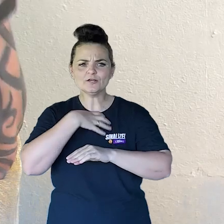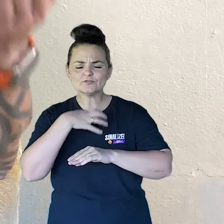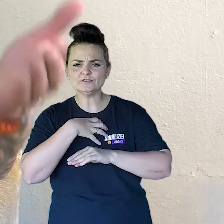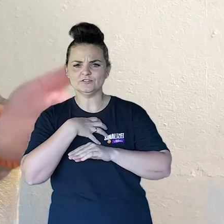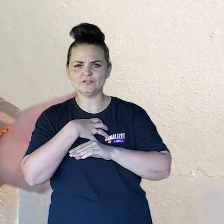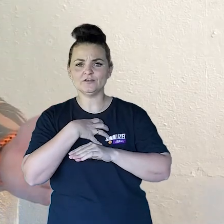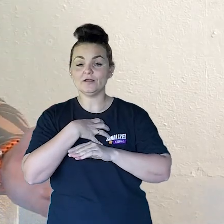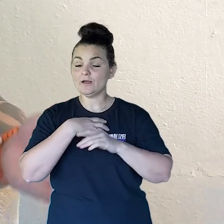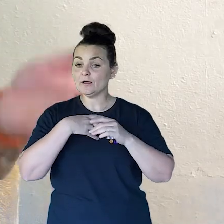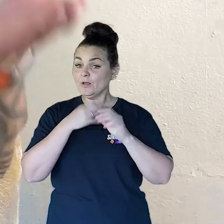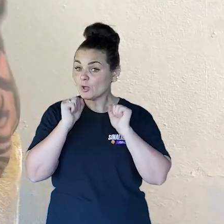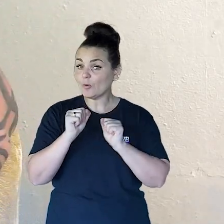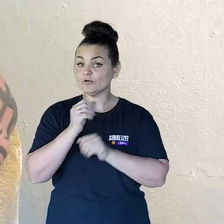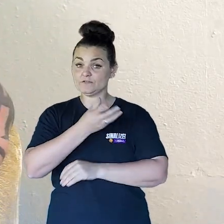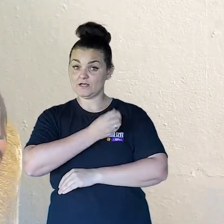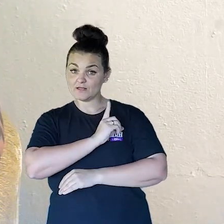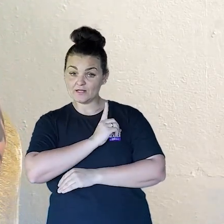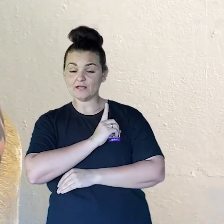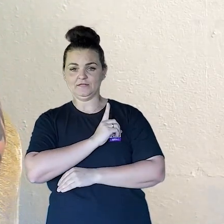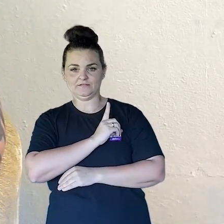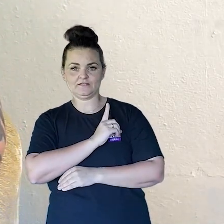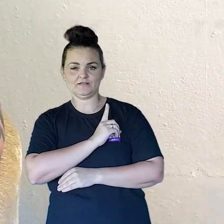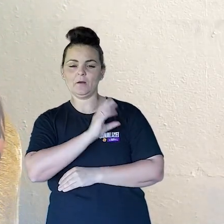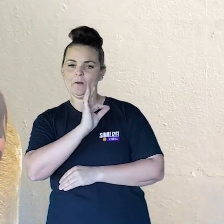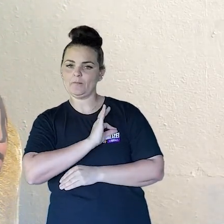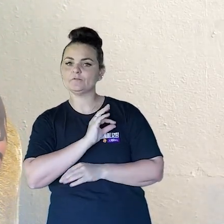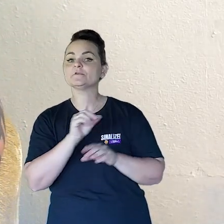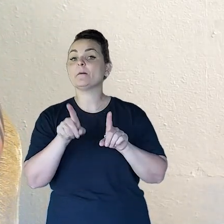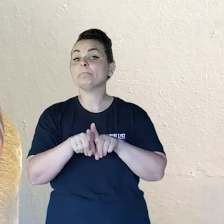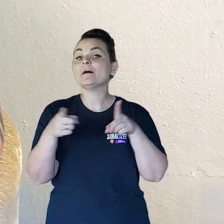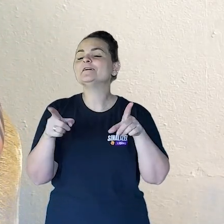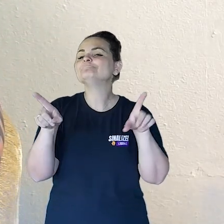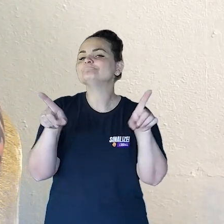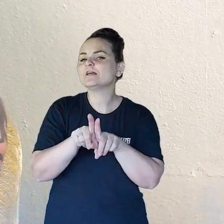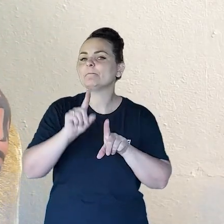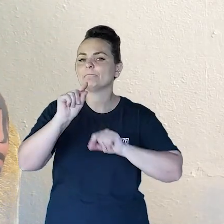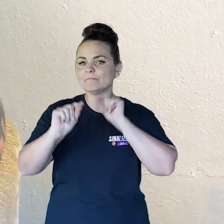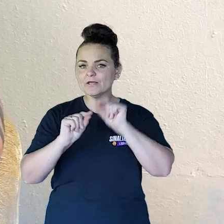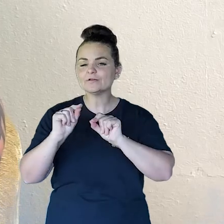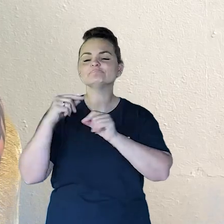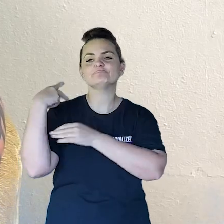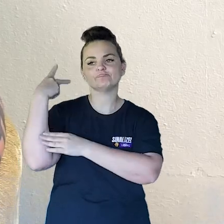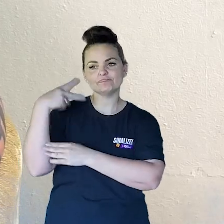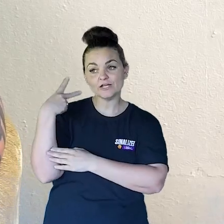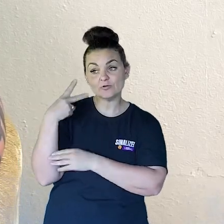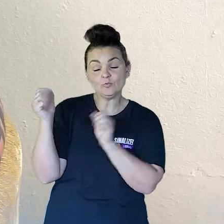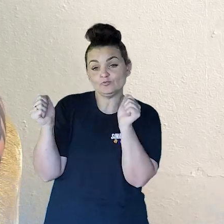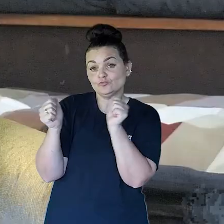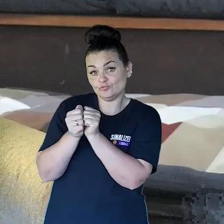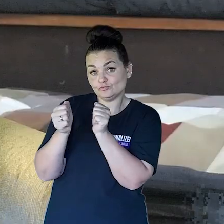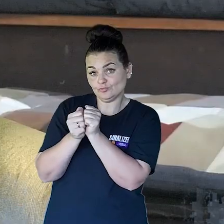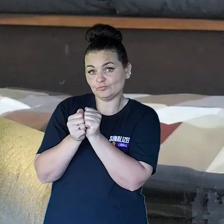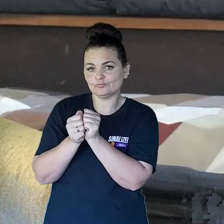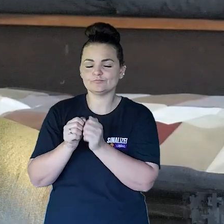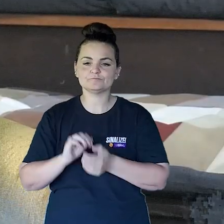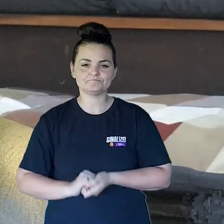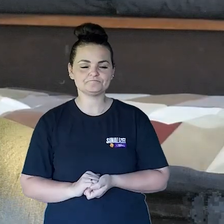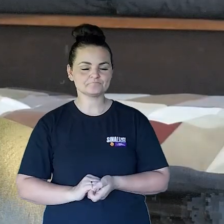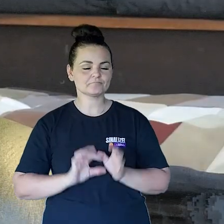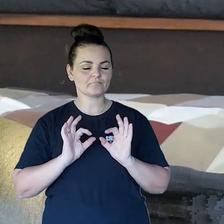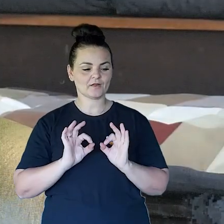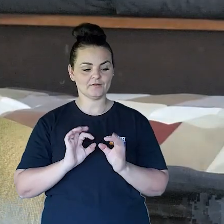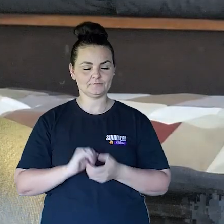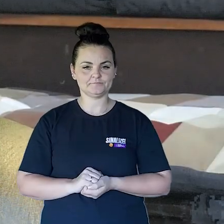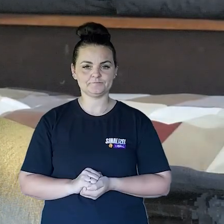continuar sendo delegado de polícia, mas poder contribuir um pouco mais na vida das pessoas, sendo vereador também.